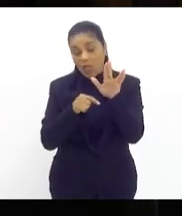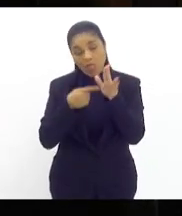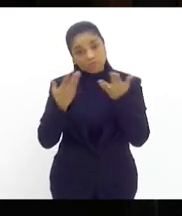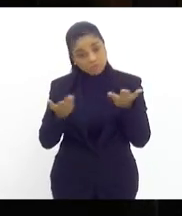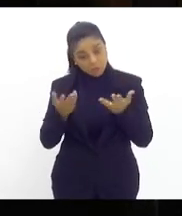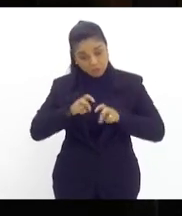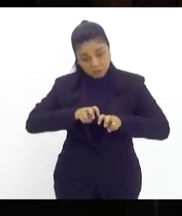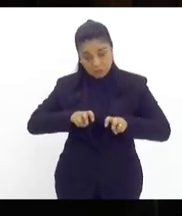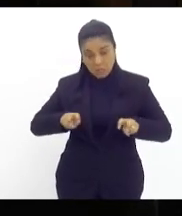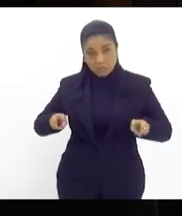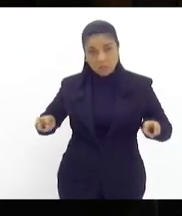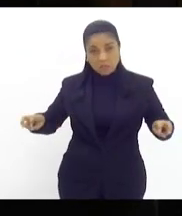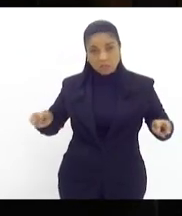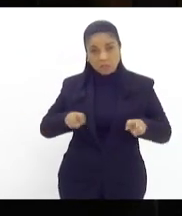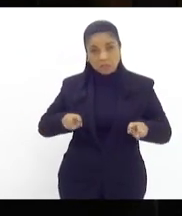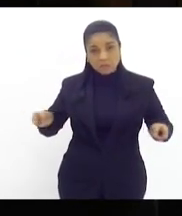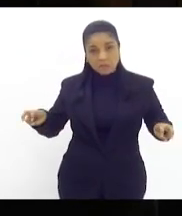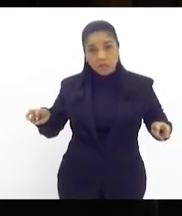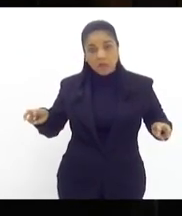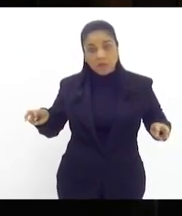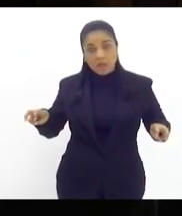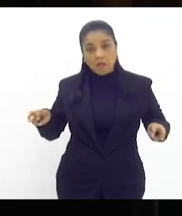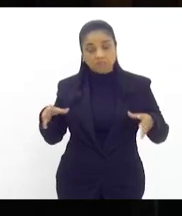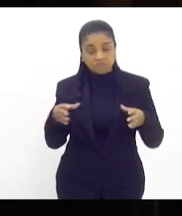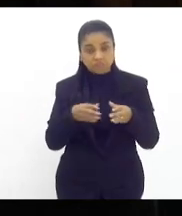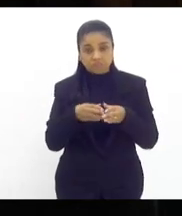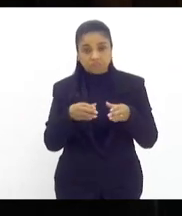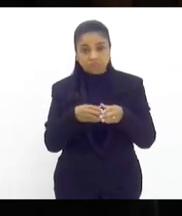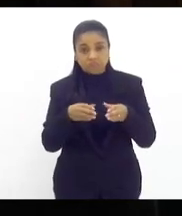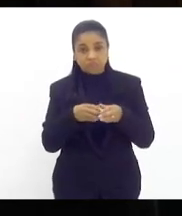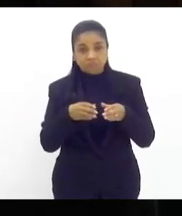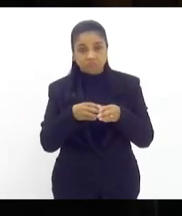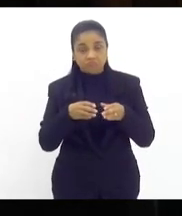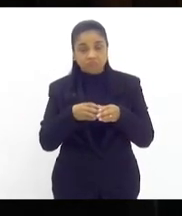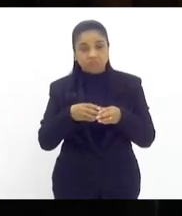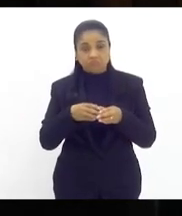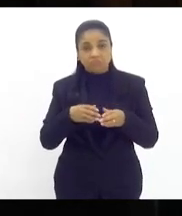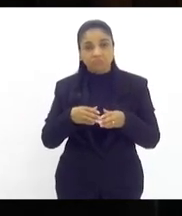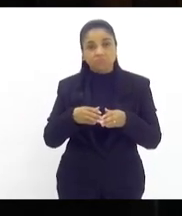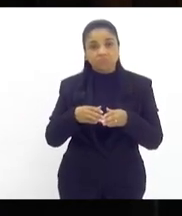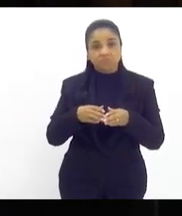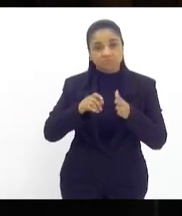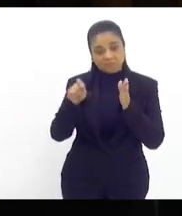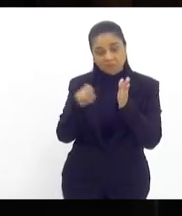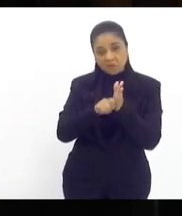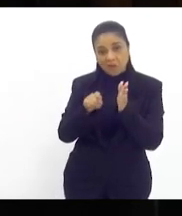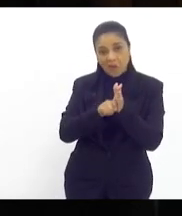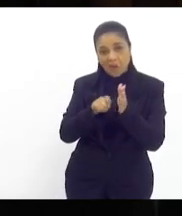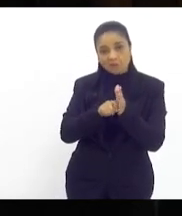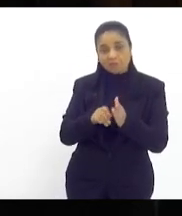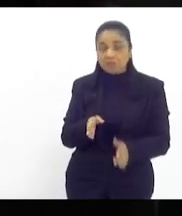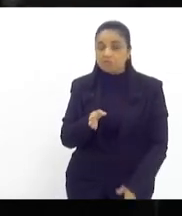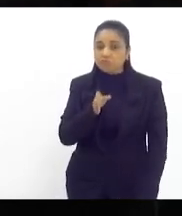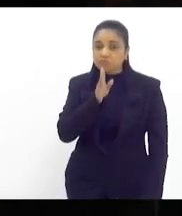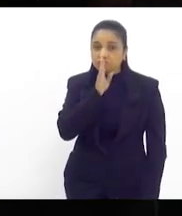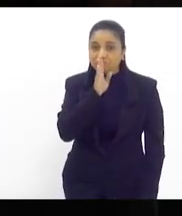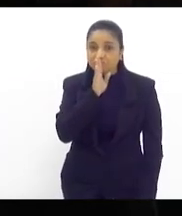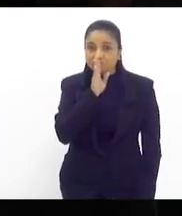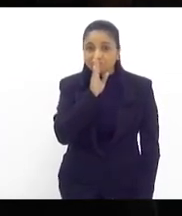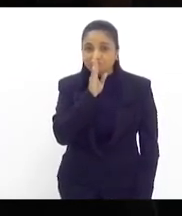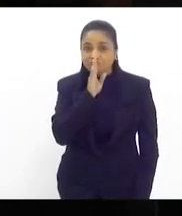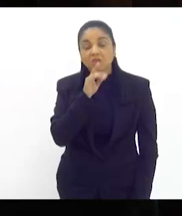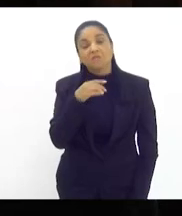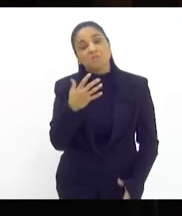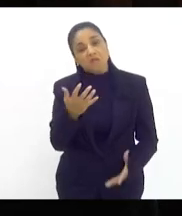a bancada da droga está aqui com três representantes sentados à minha frente e se calam porque querem fazer esse